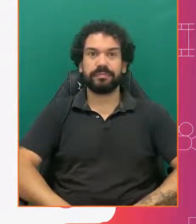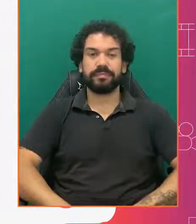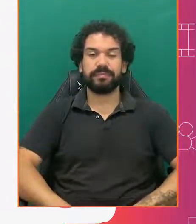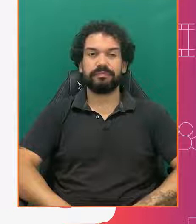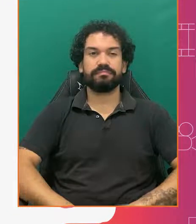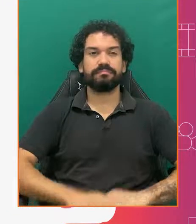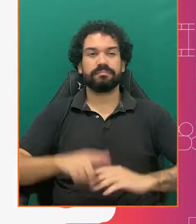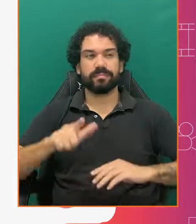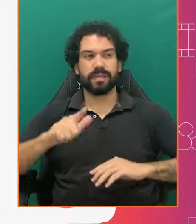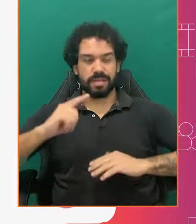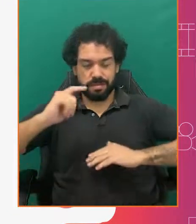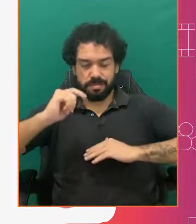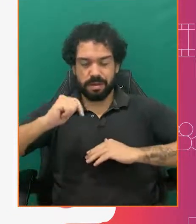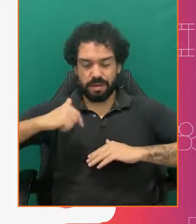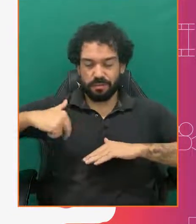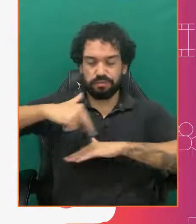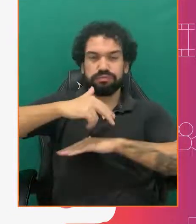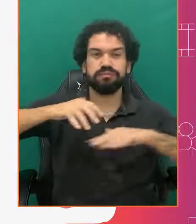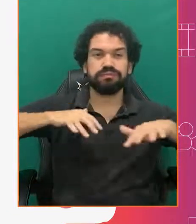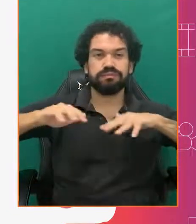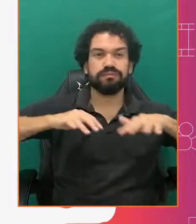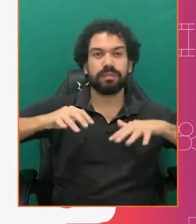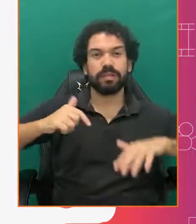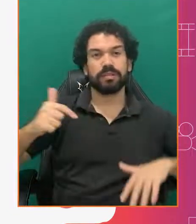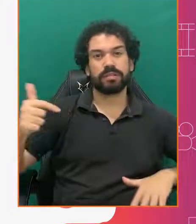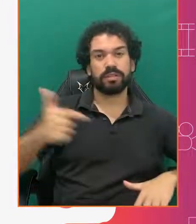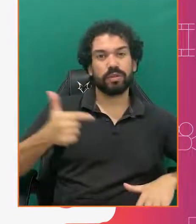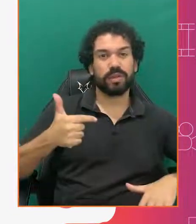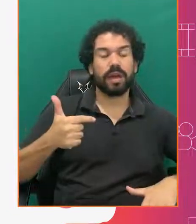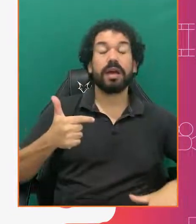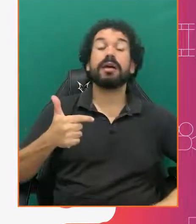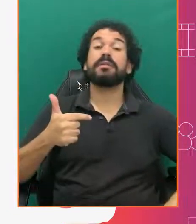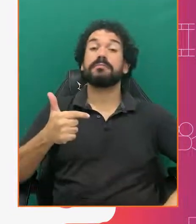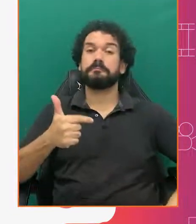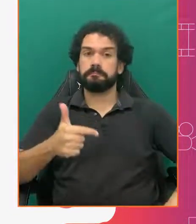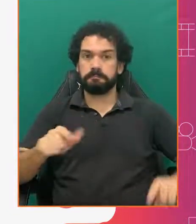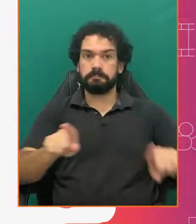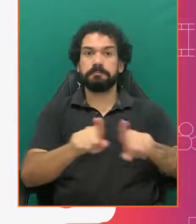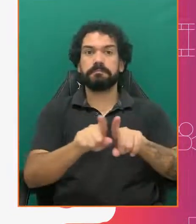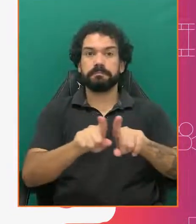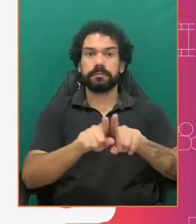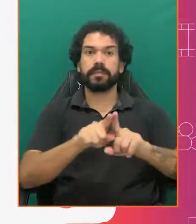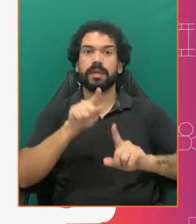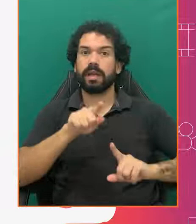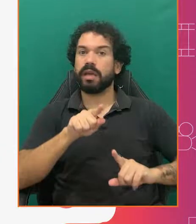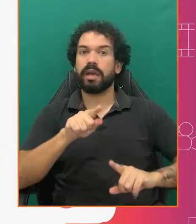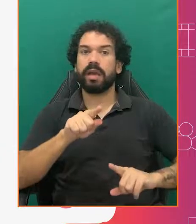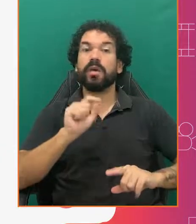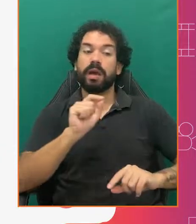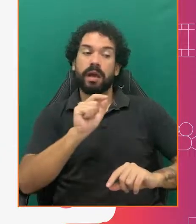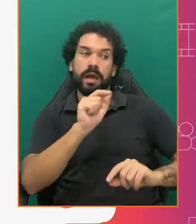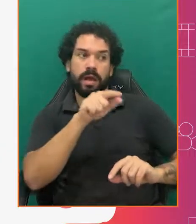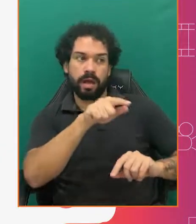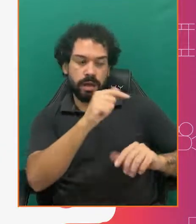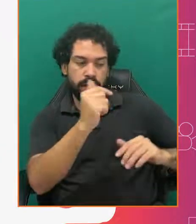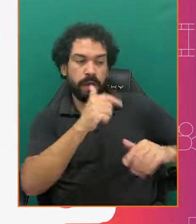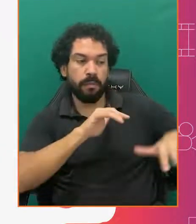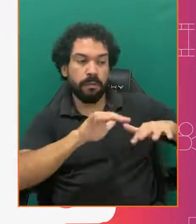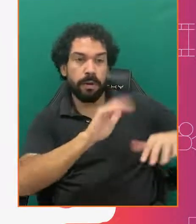As ações secundárias, elas também vão acontecer como resultado de uma ação